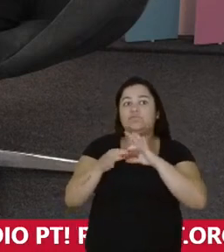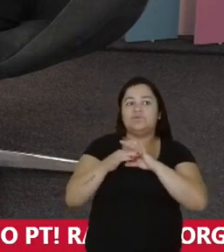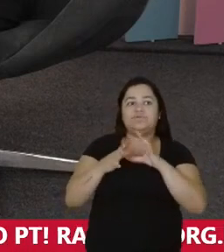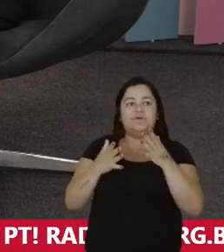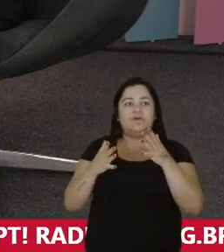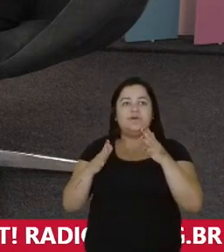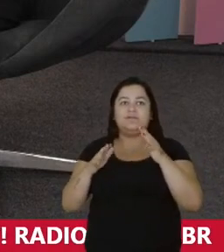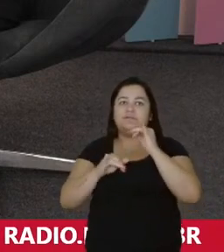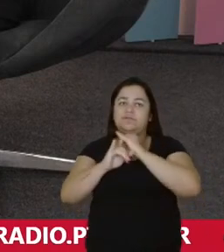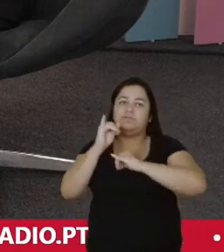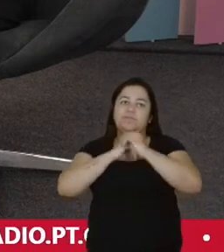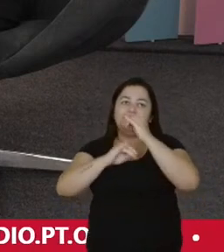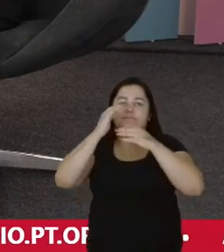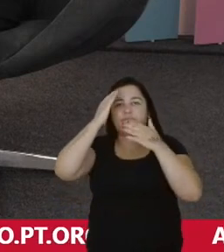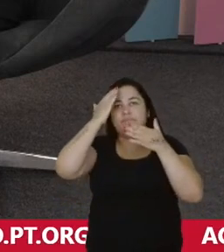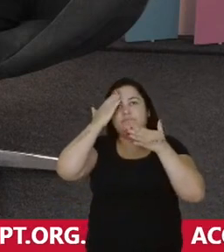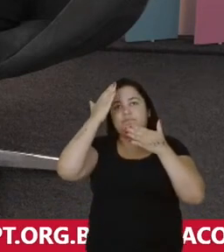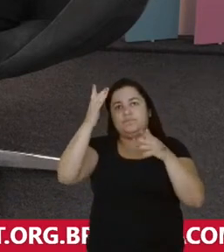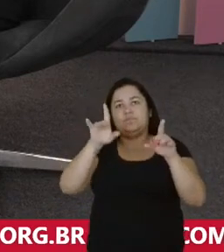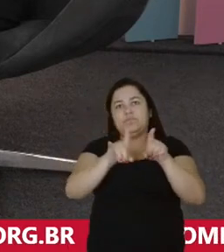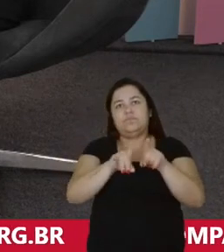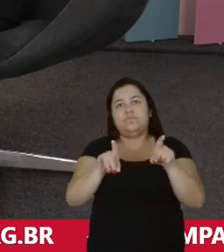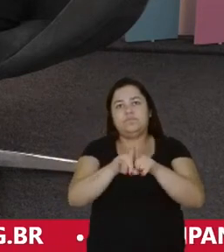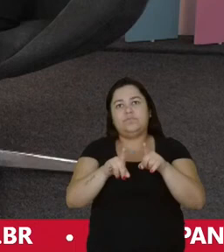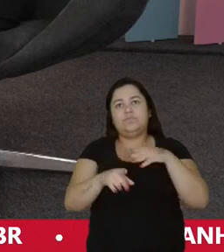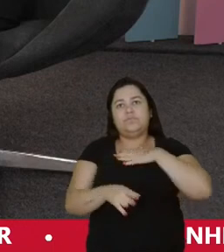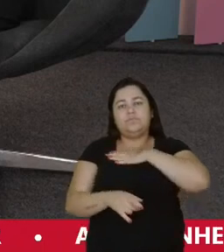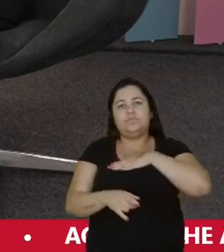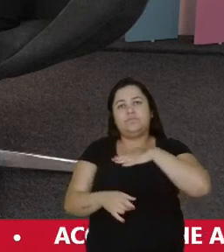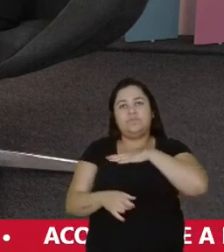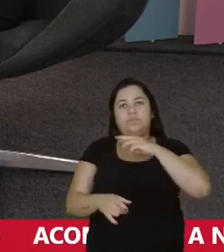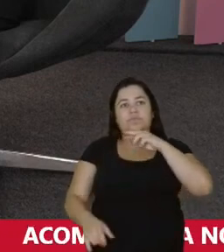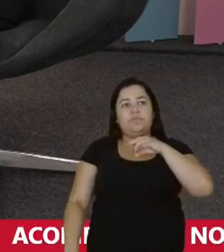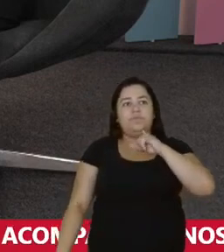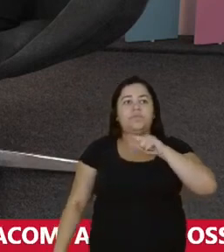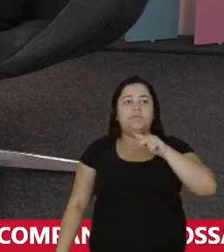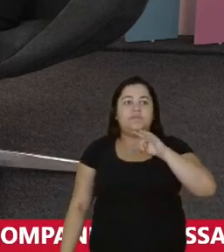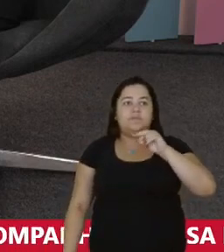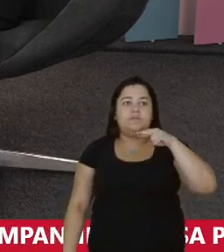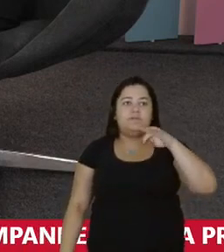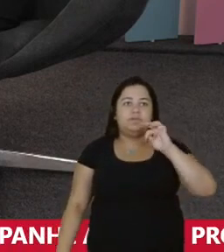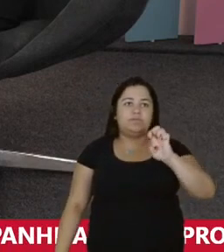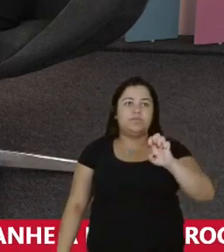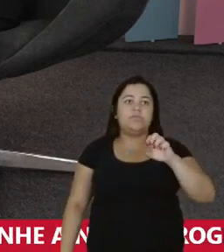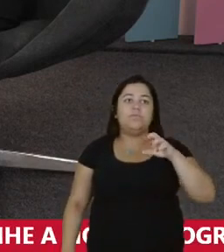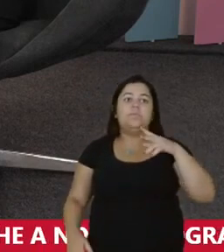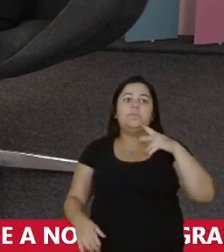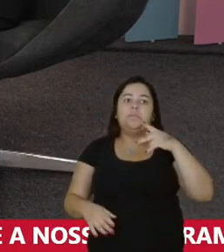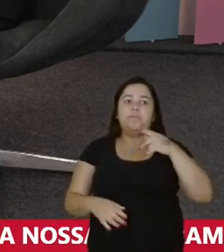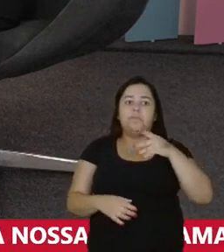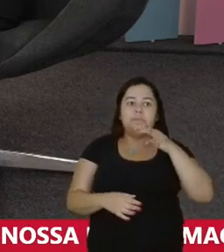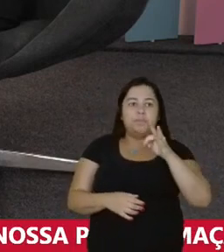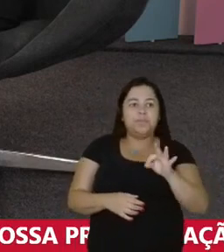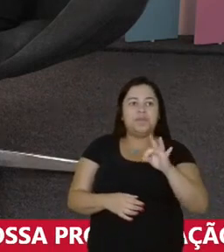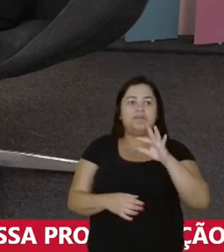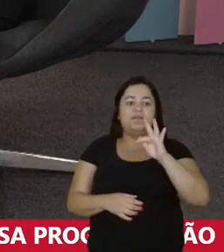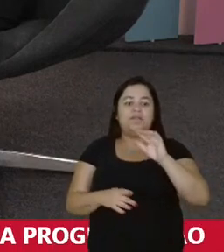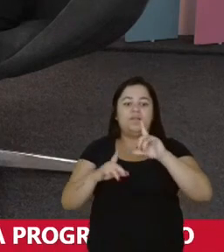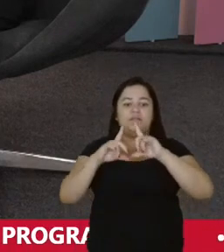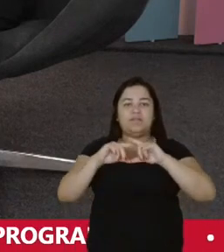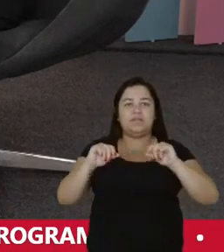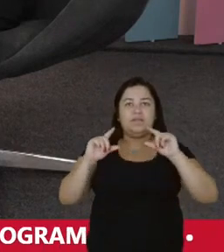mas agradeço muito, e gostaria de dizer também que sou militante do PT-DF, né? Fico